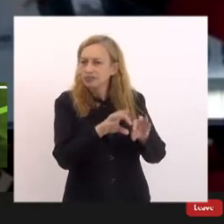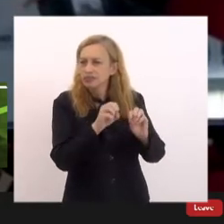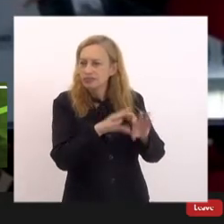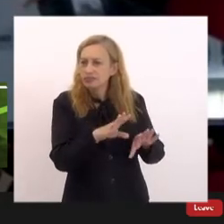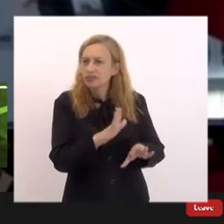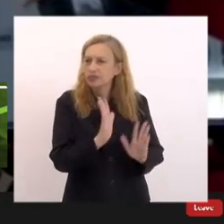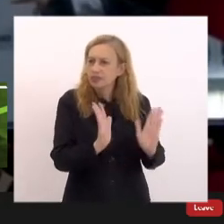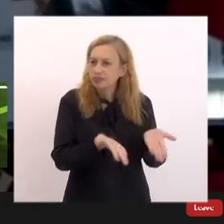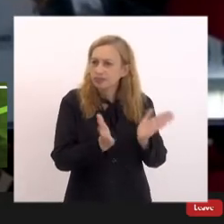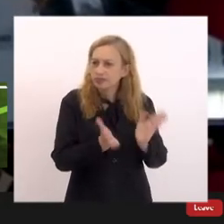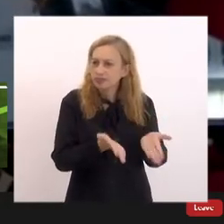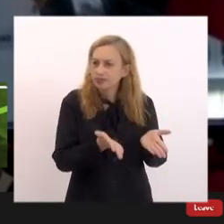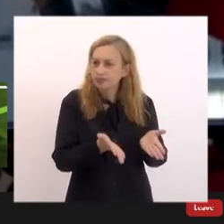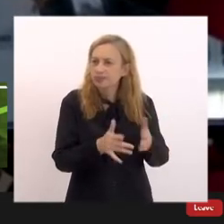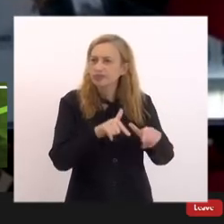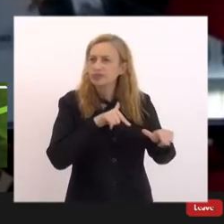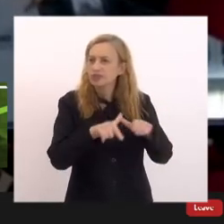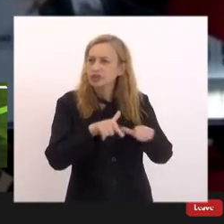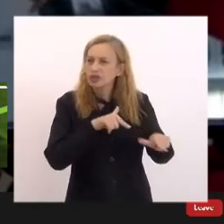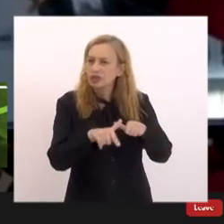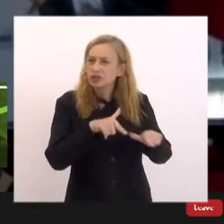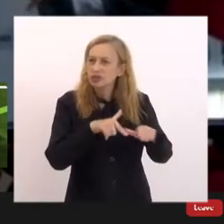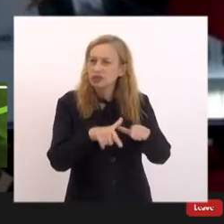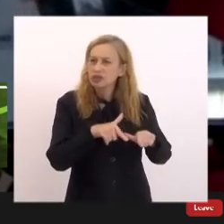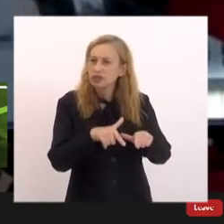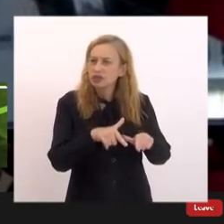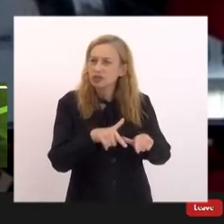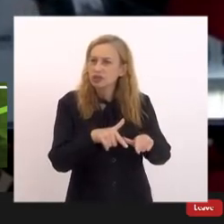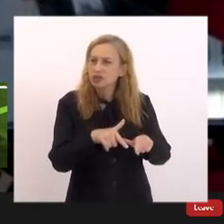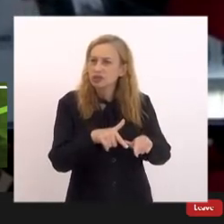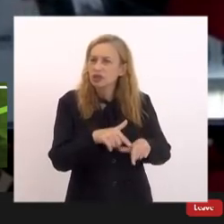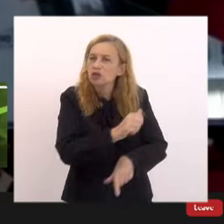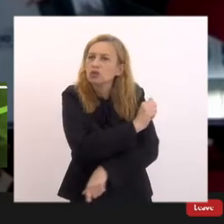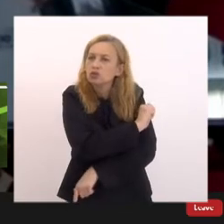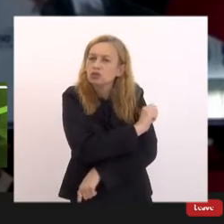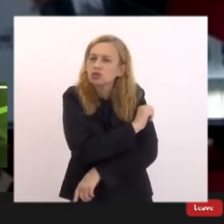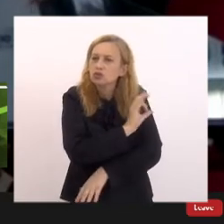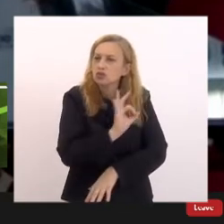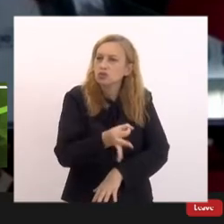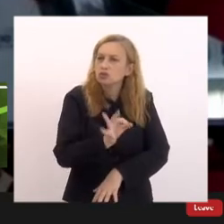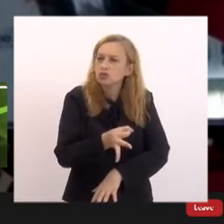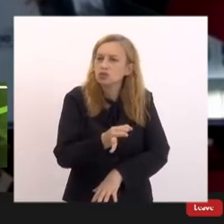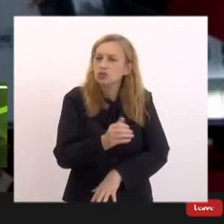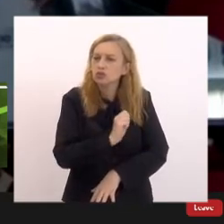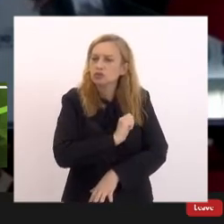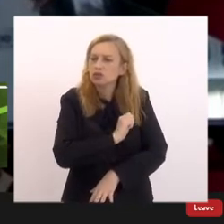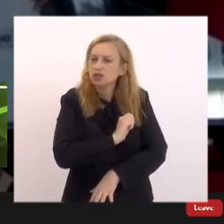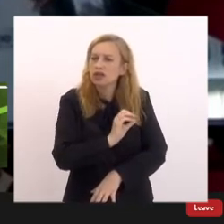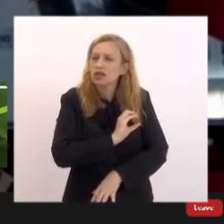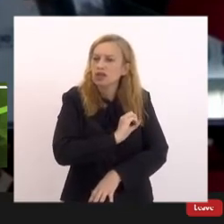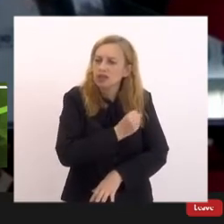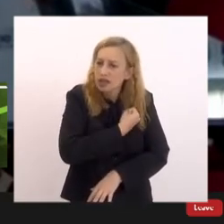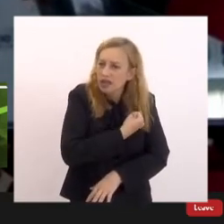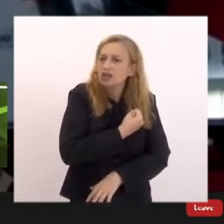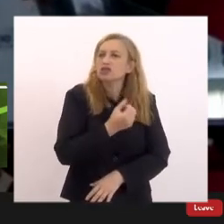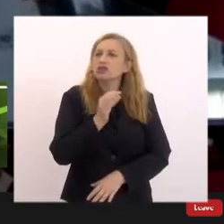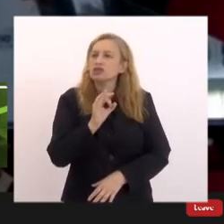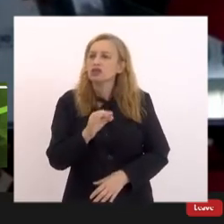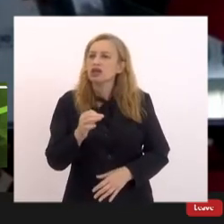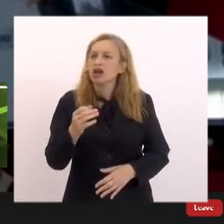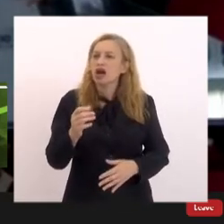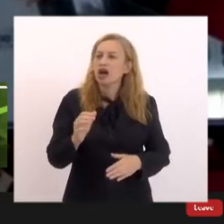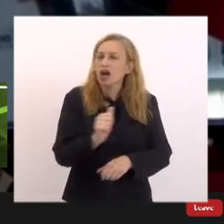hoje trabalha com um quantitativo X de aluno. Agora, se houver necessidade, se houver um entendimento que